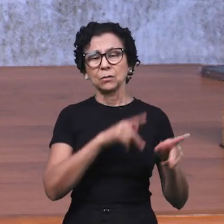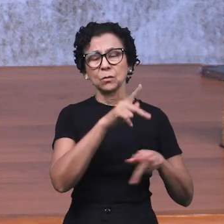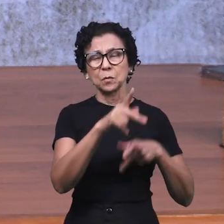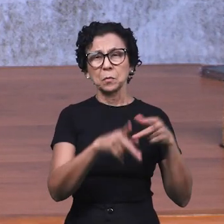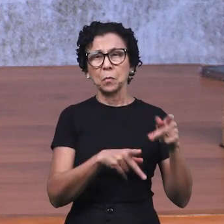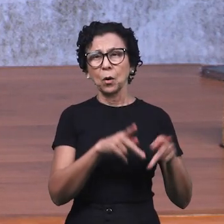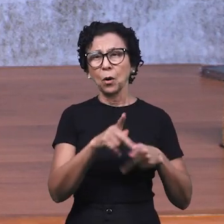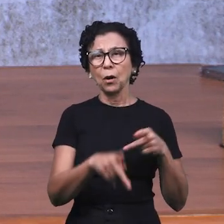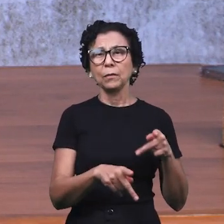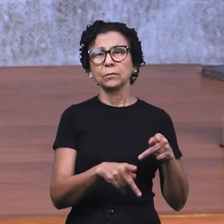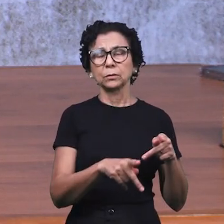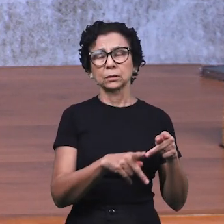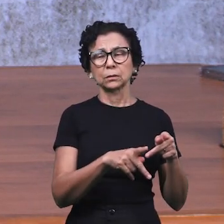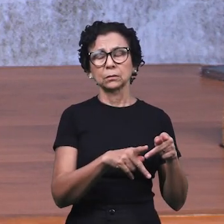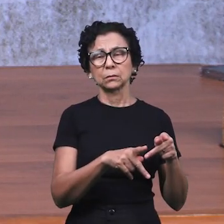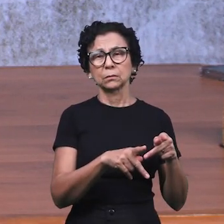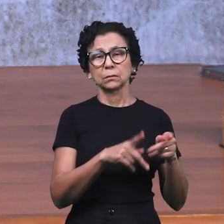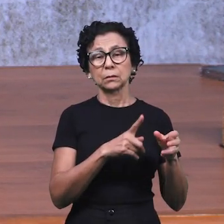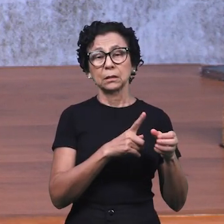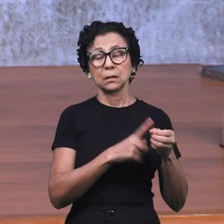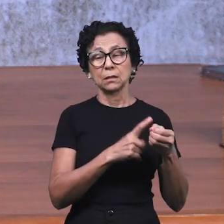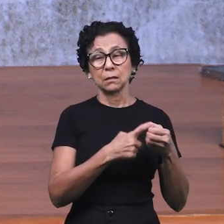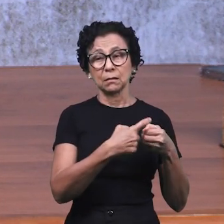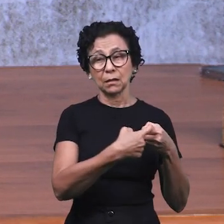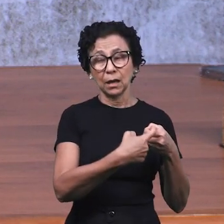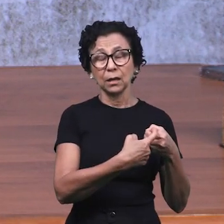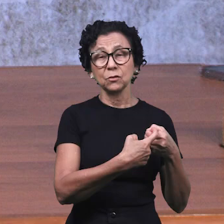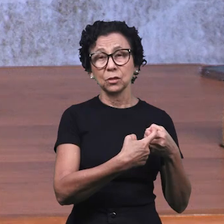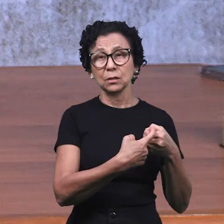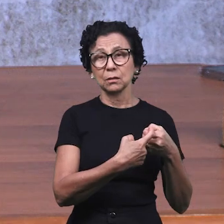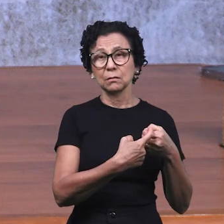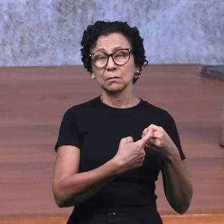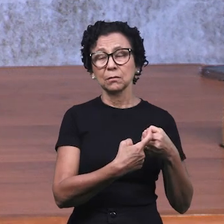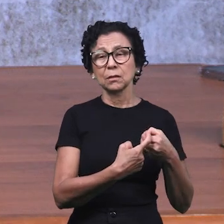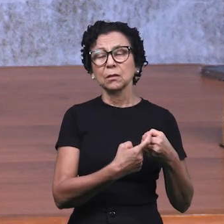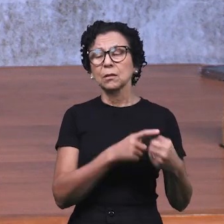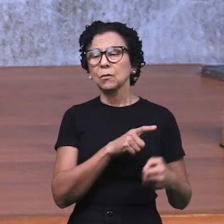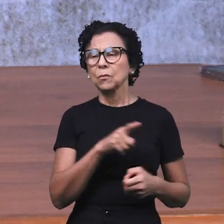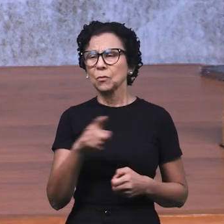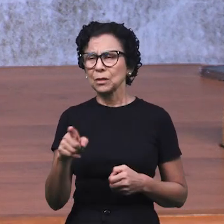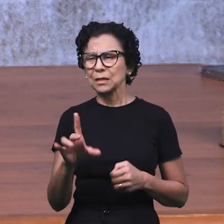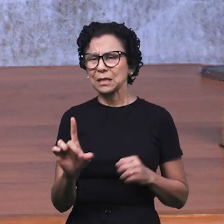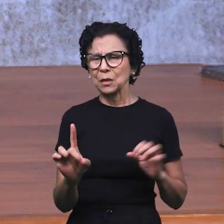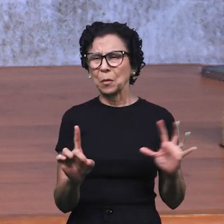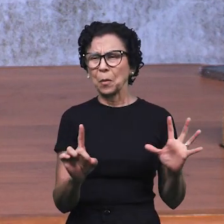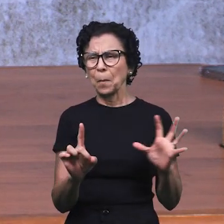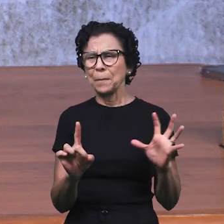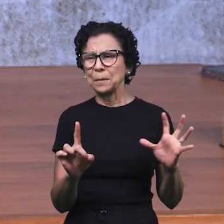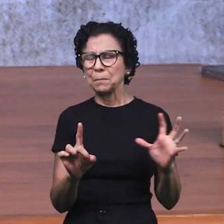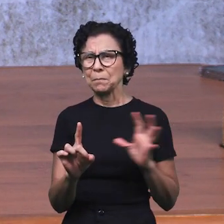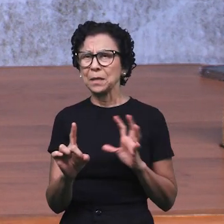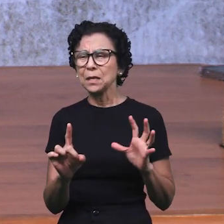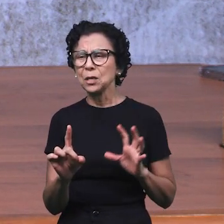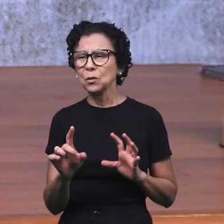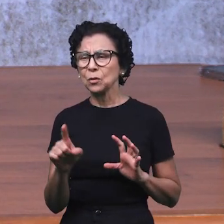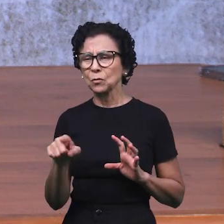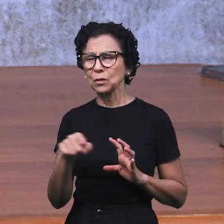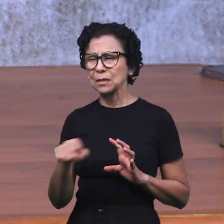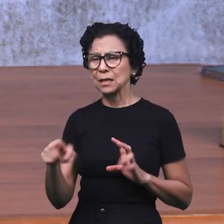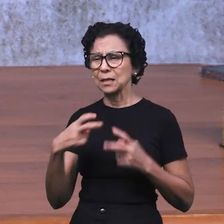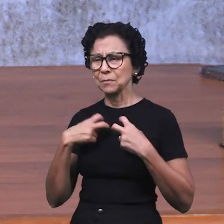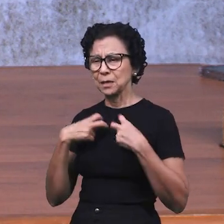dos amalequitas e dos maonitas, que vos oprimiam quando a mim